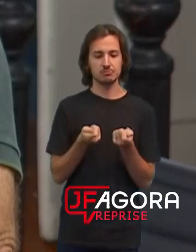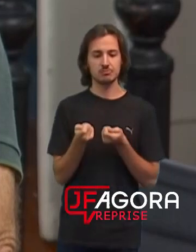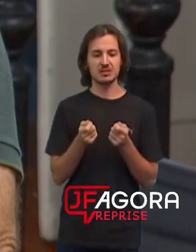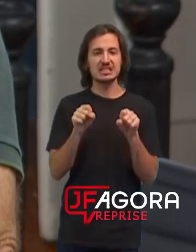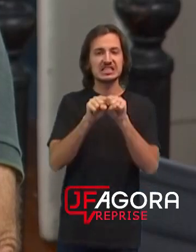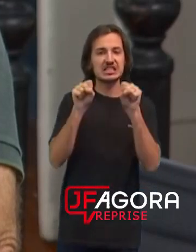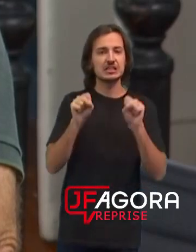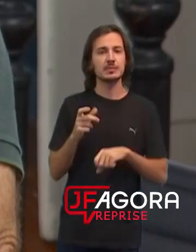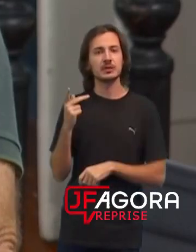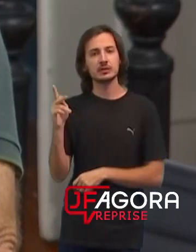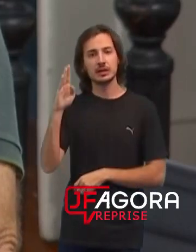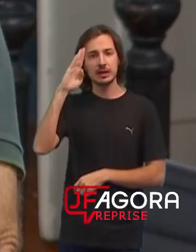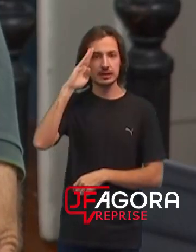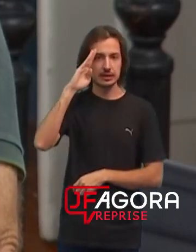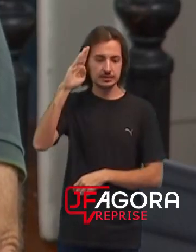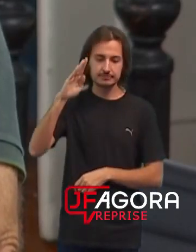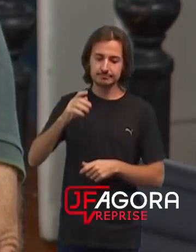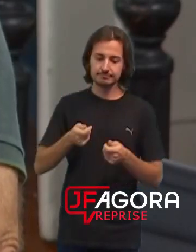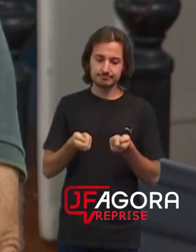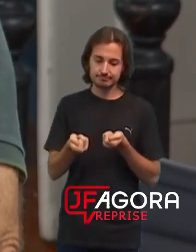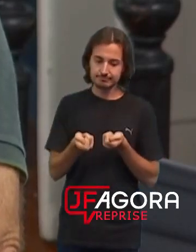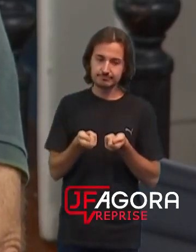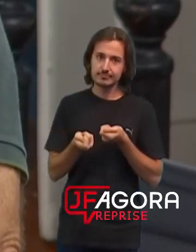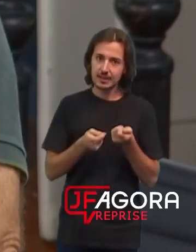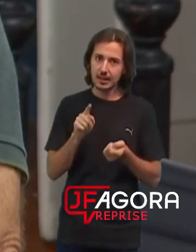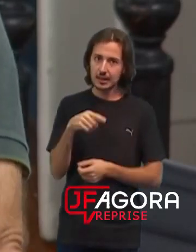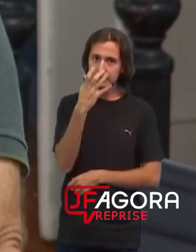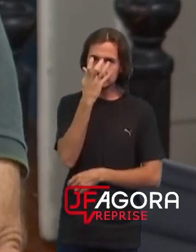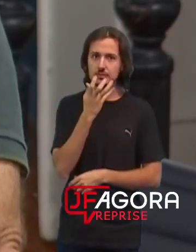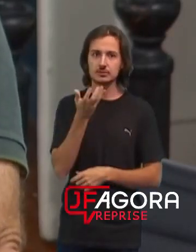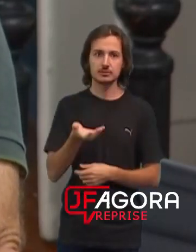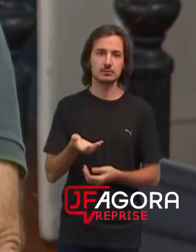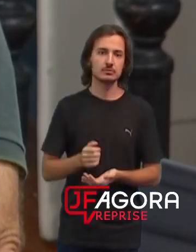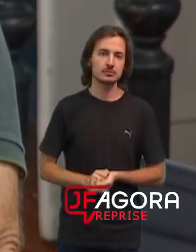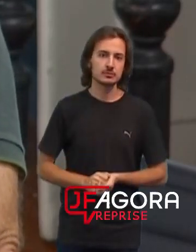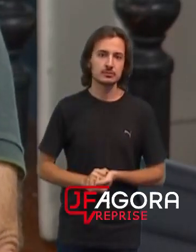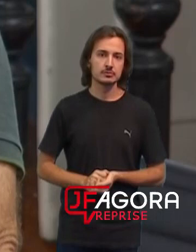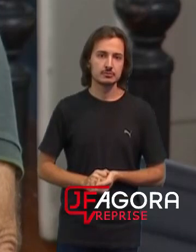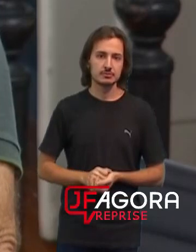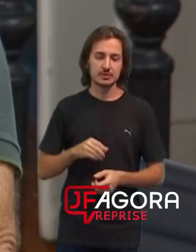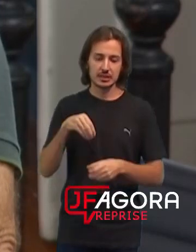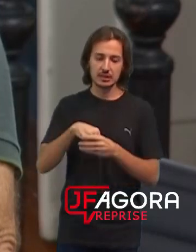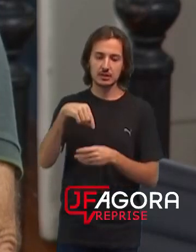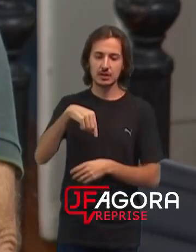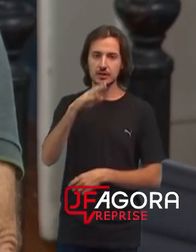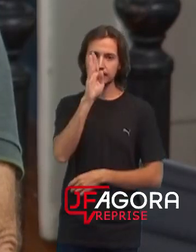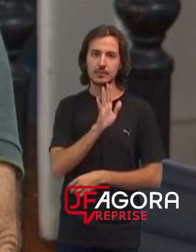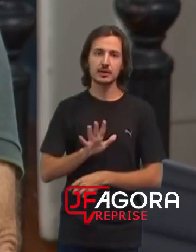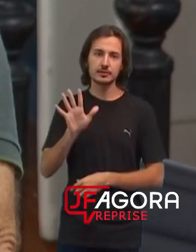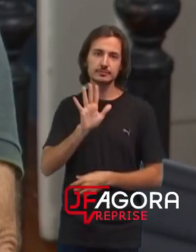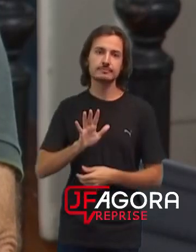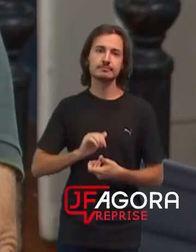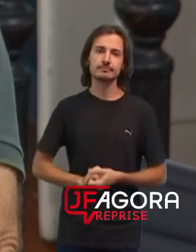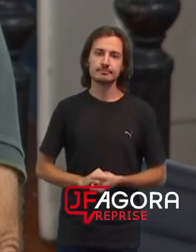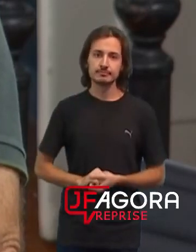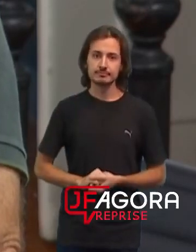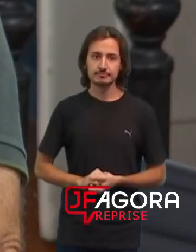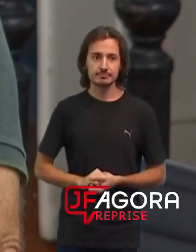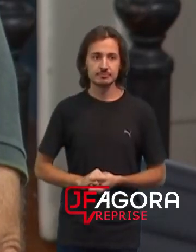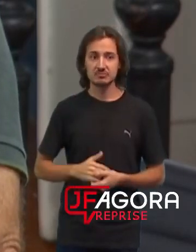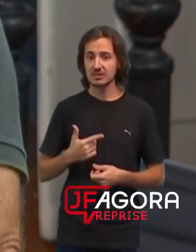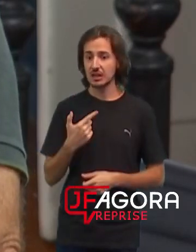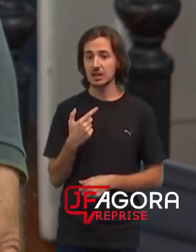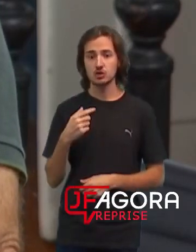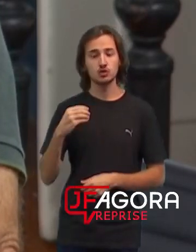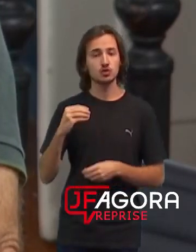Exército, no controle de armamento e munição dentro do país. Esses armamentos e munição são todos loteados, os